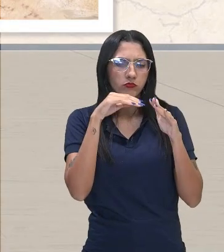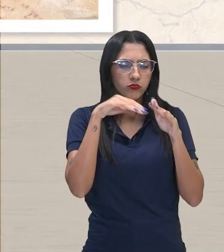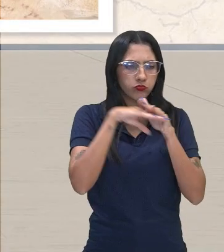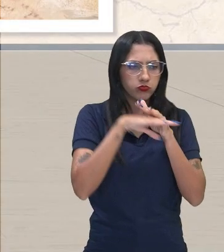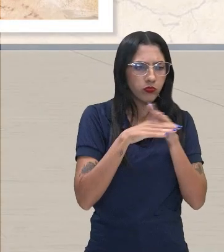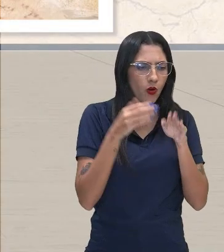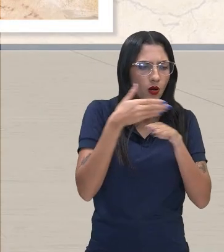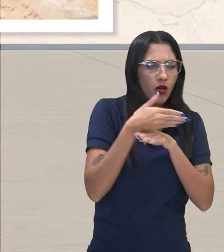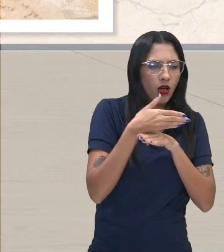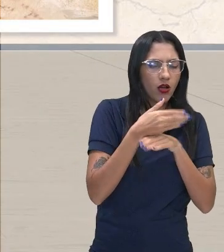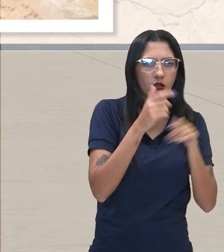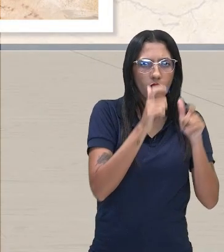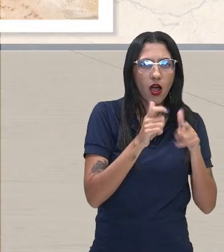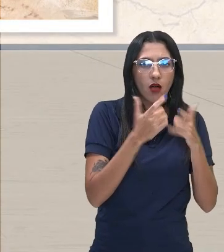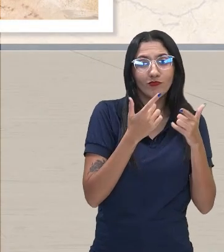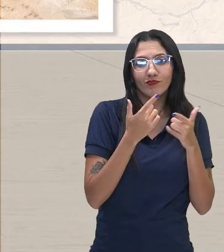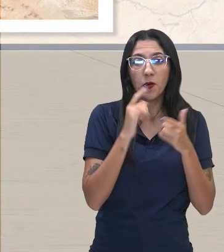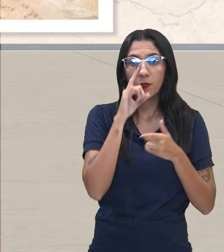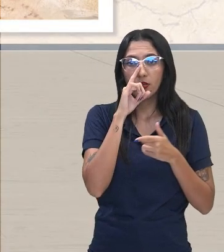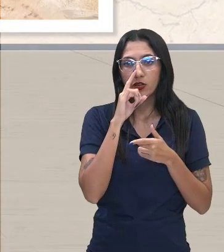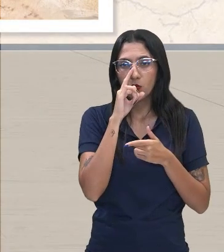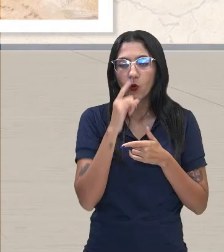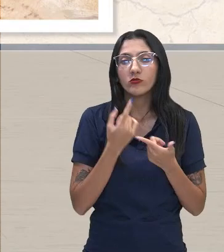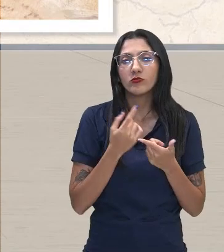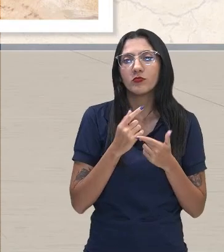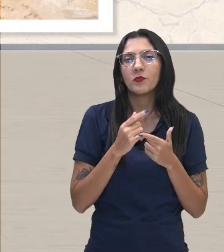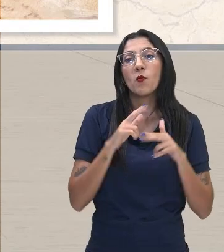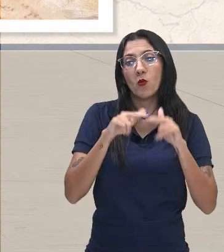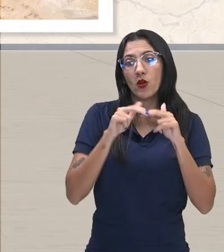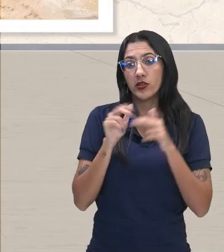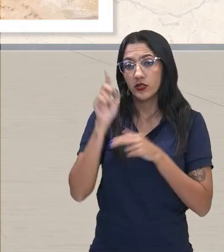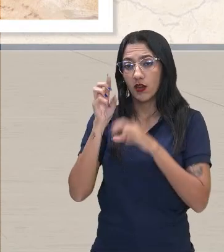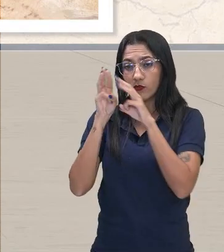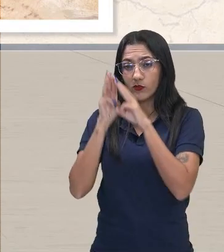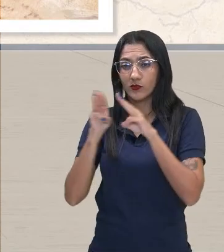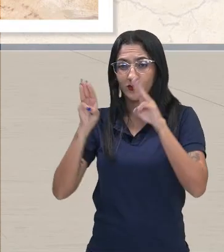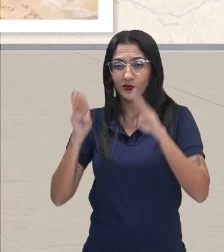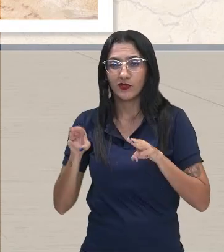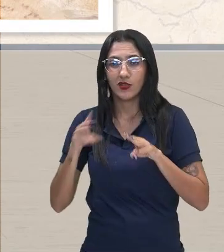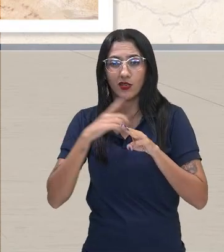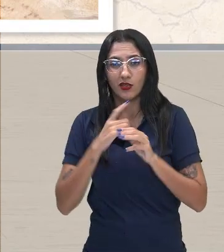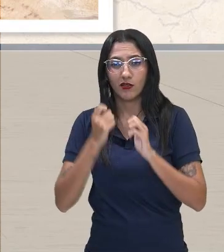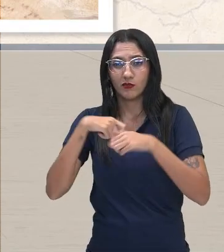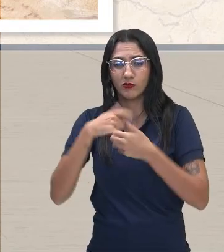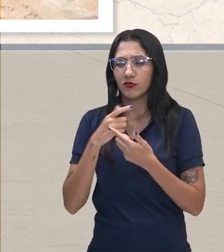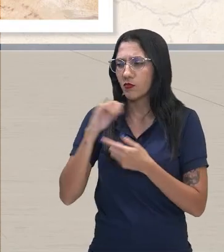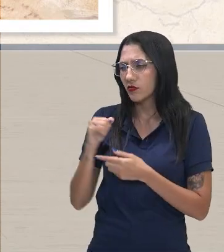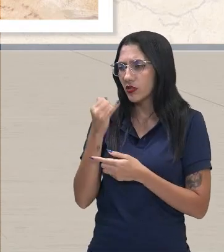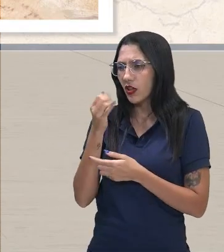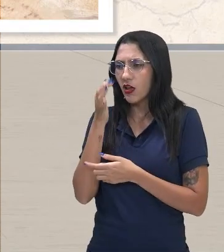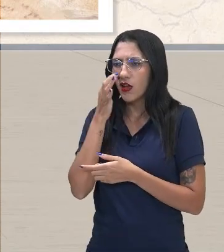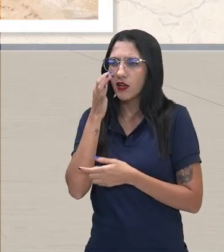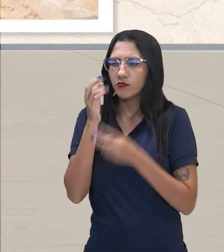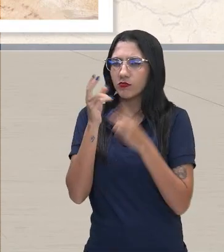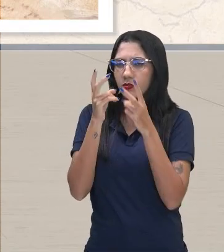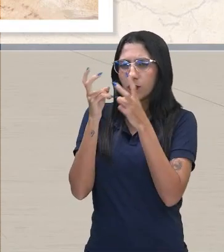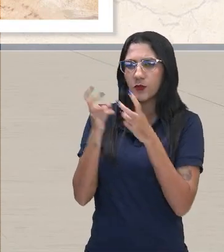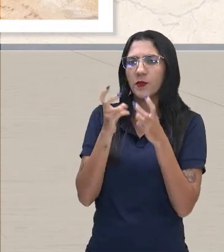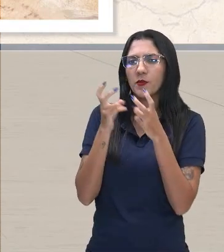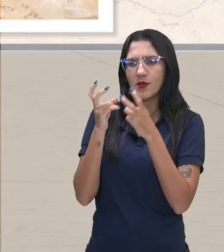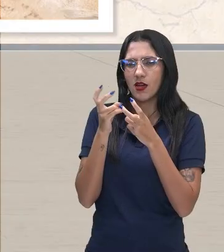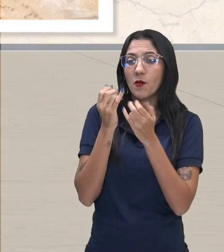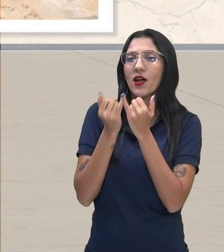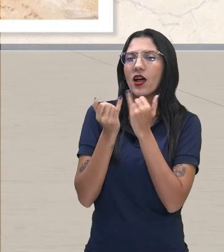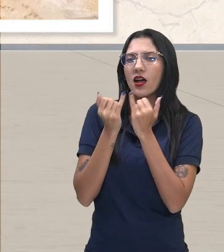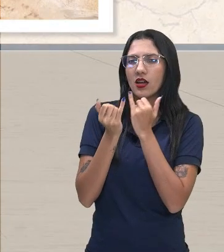podem adentrar nessa caverna, nessa réplica, e ter a sensação de que estão mesmo numa caverna, certo? Então, essa